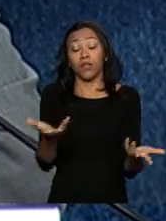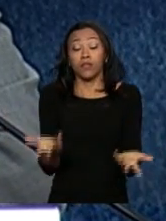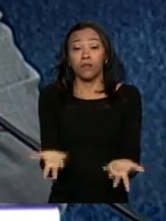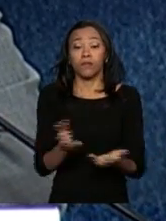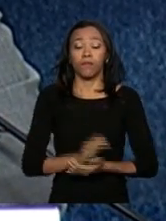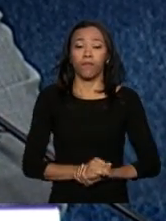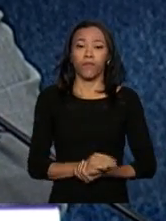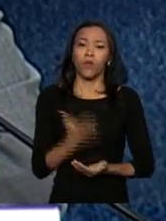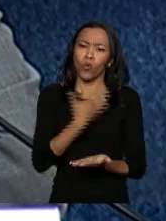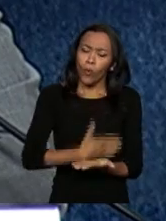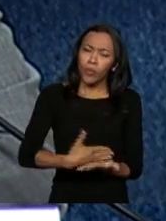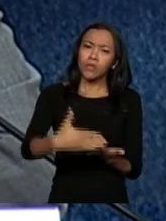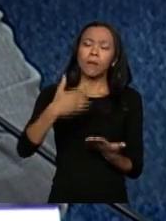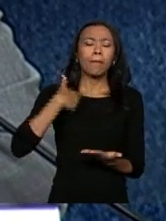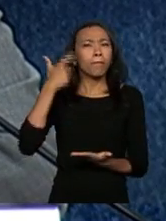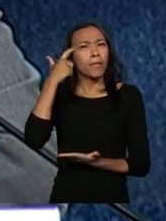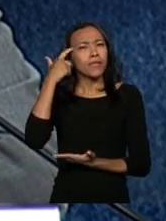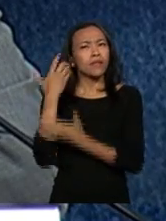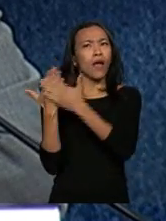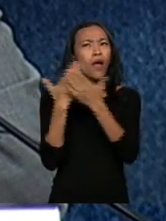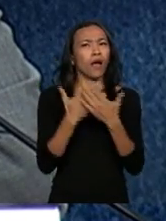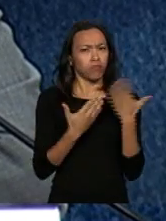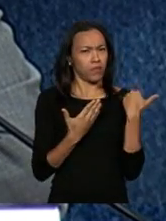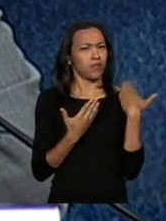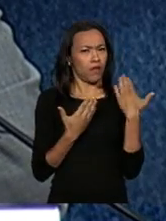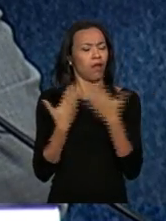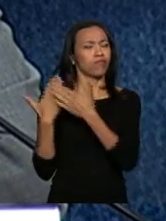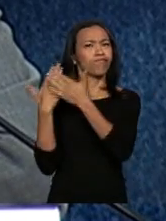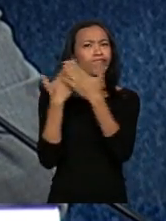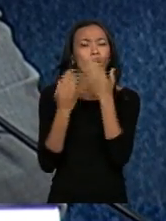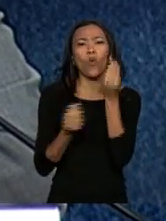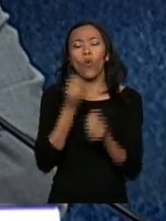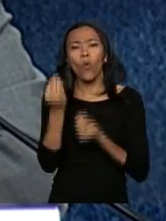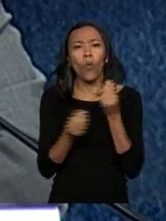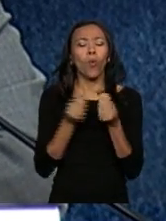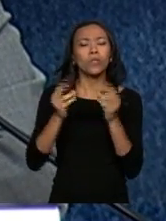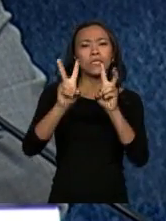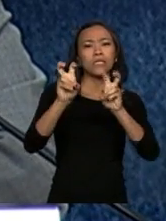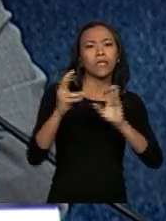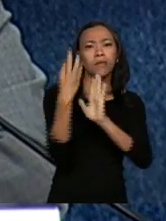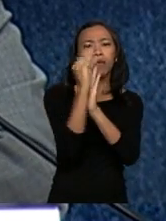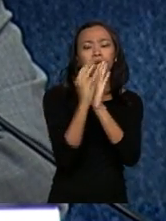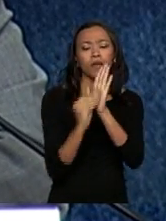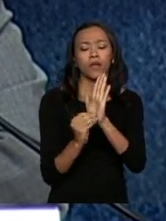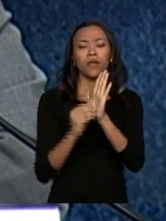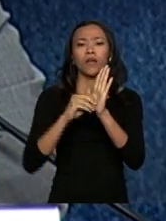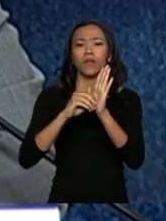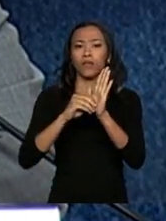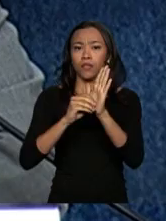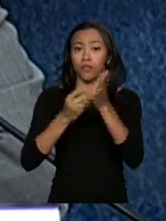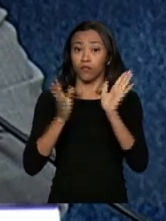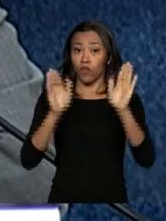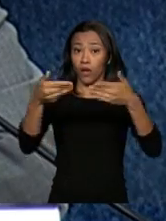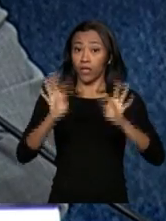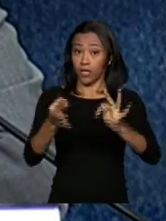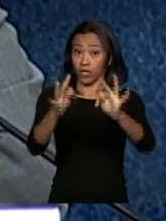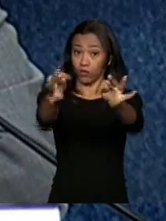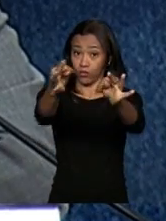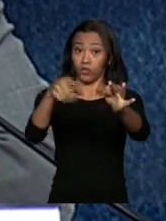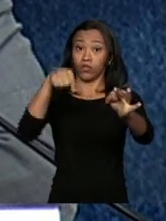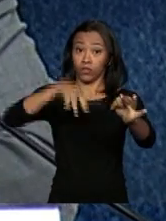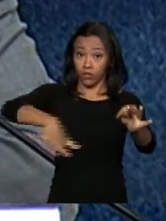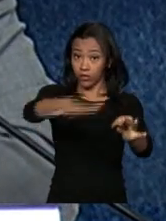então começou-se a pensar já naquela época na discussão sobre conteúdos digitais serviços e aplicações de tecnologia da